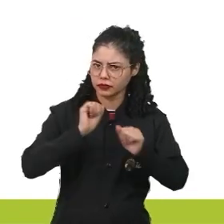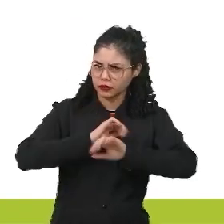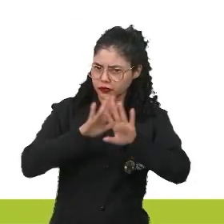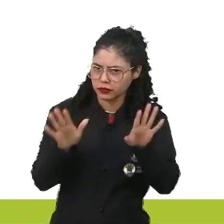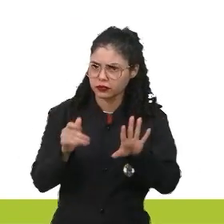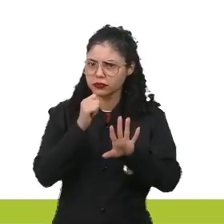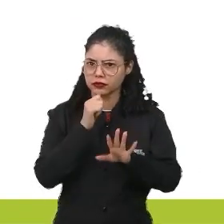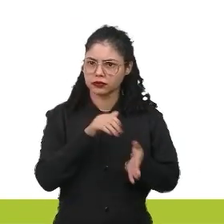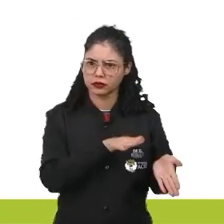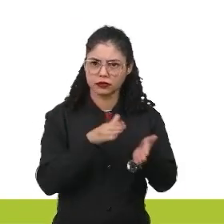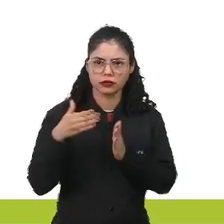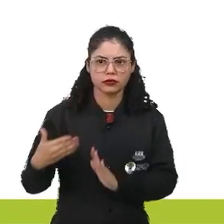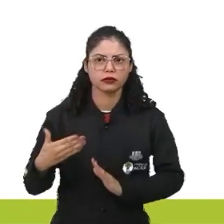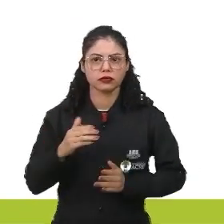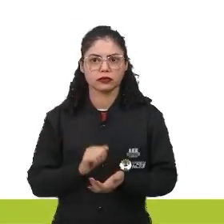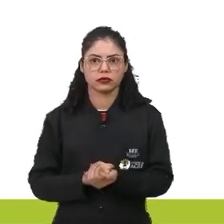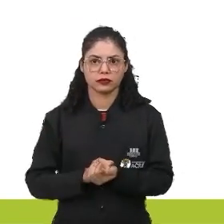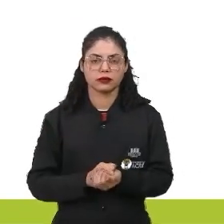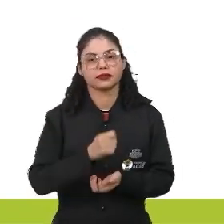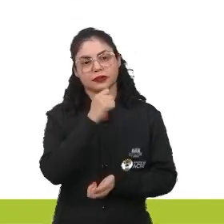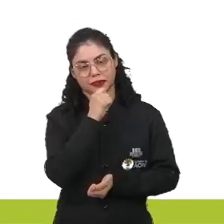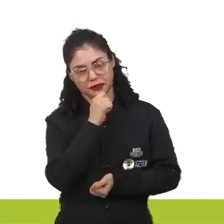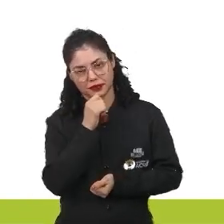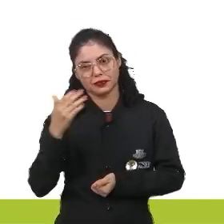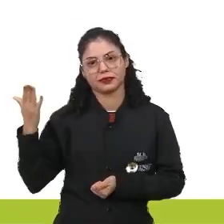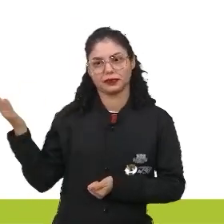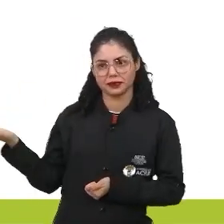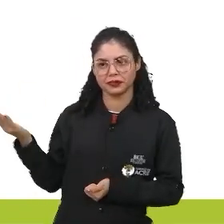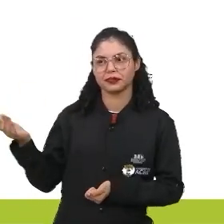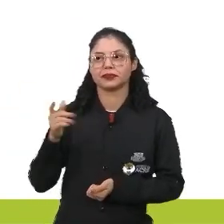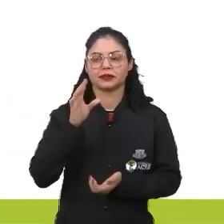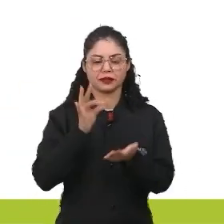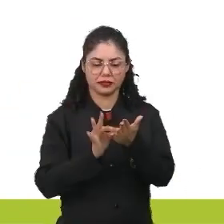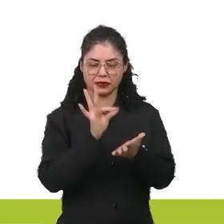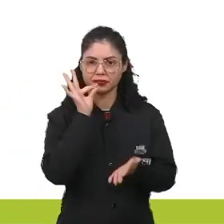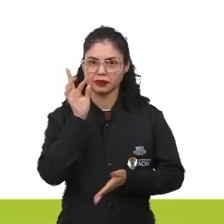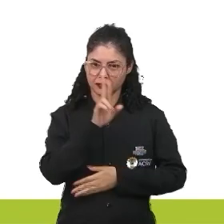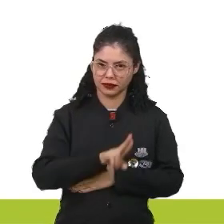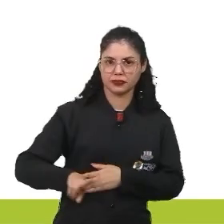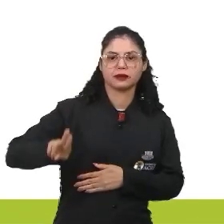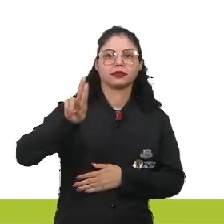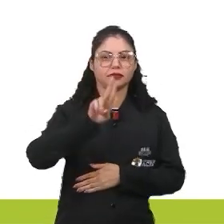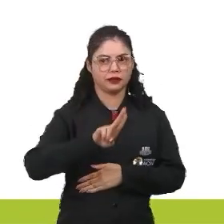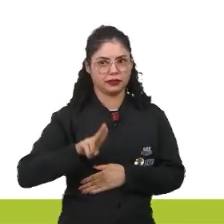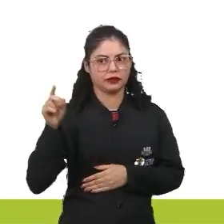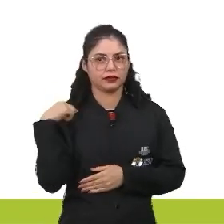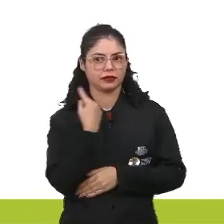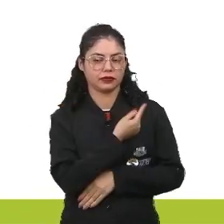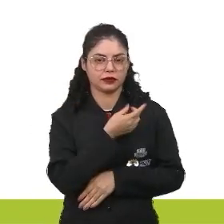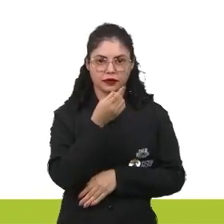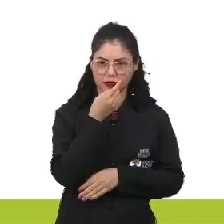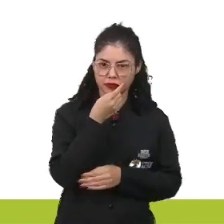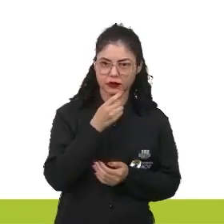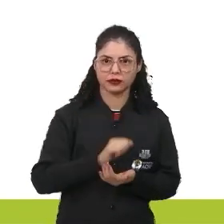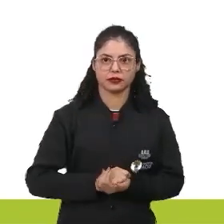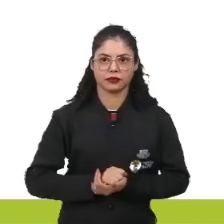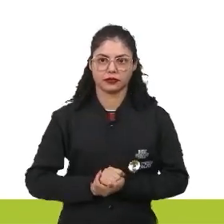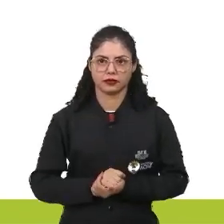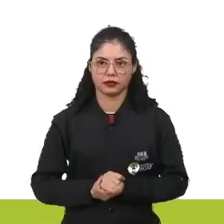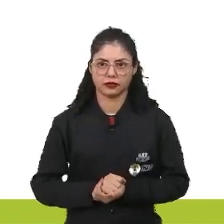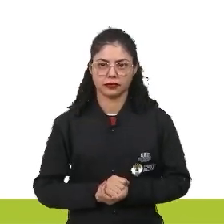na parte de coar café, né? Algo tão utilizado no nosso dia a dia, no nosso